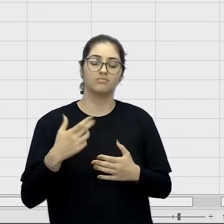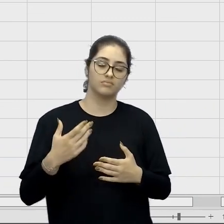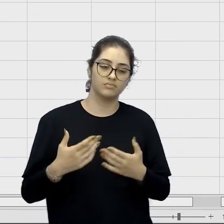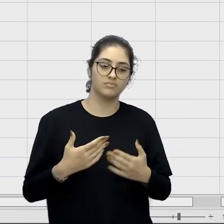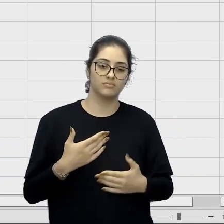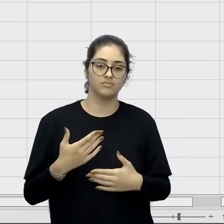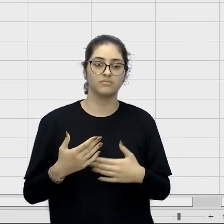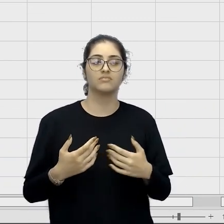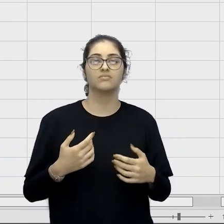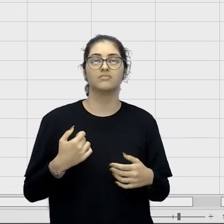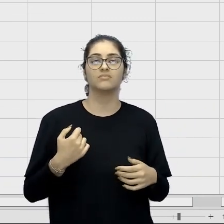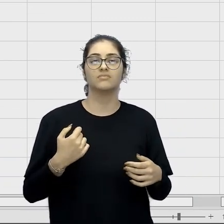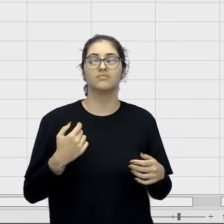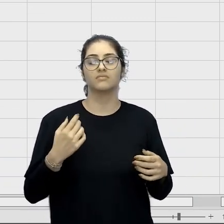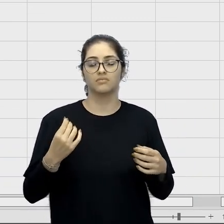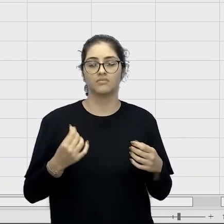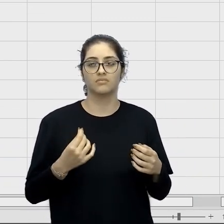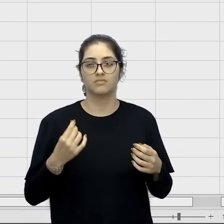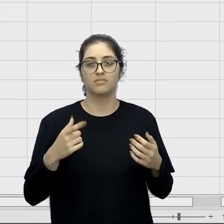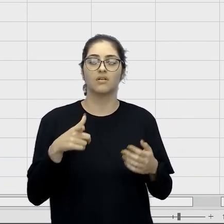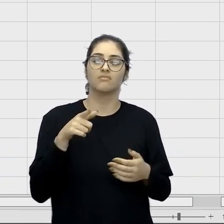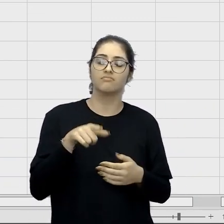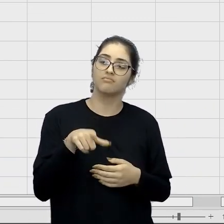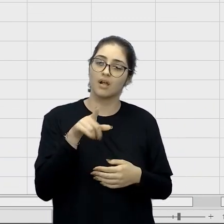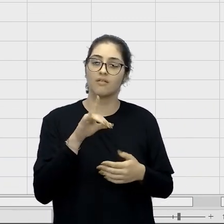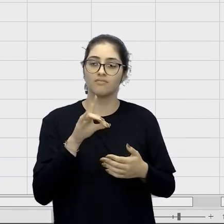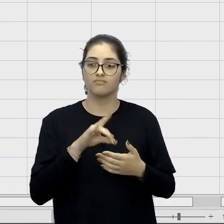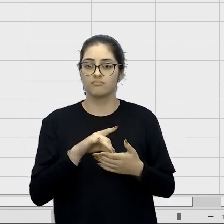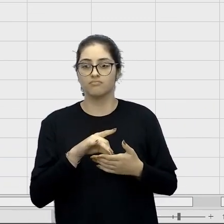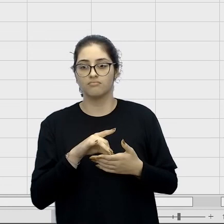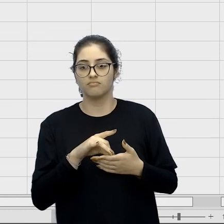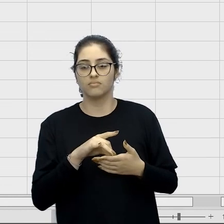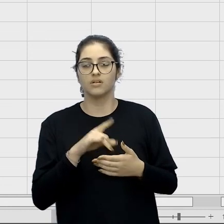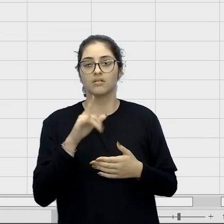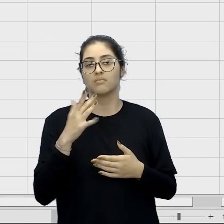tão baratinho, né? Acho que. Sim, mas aí na realidade, que a